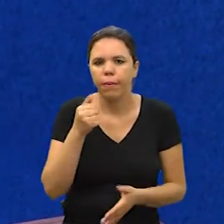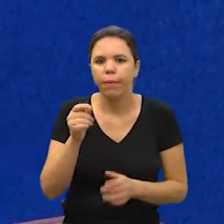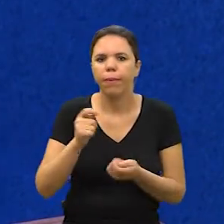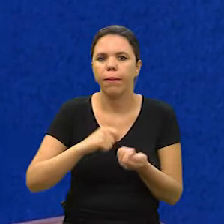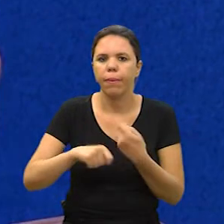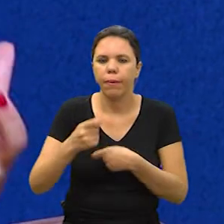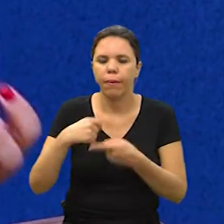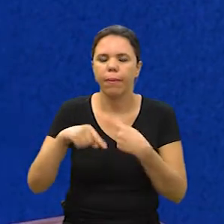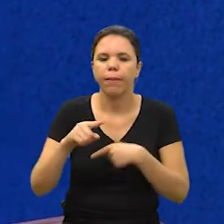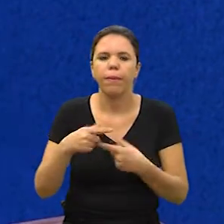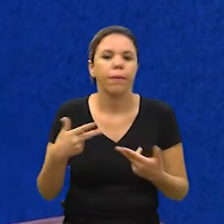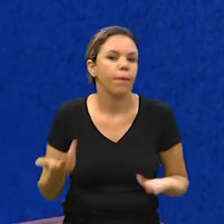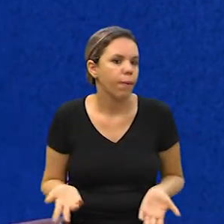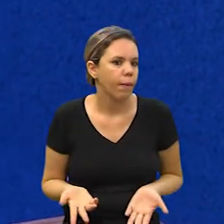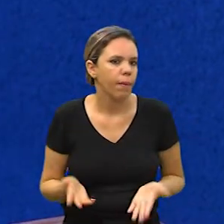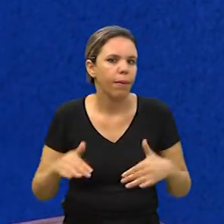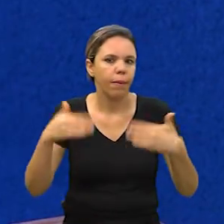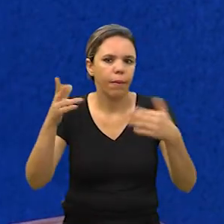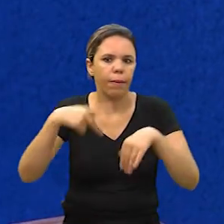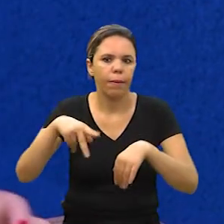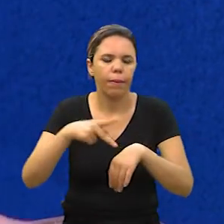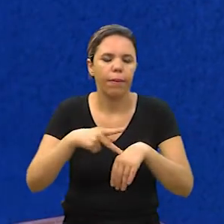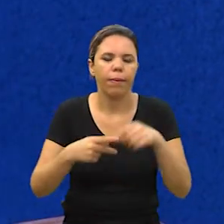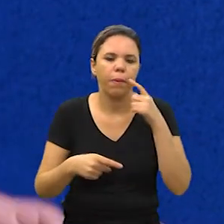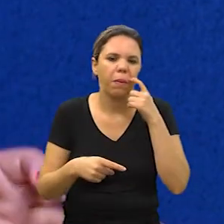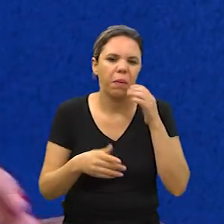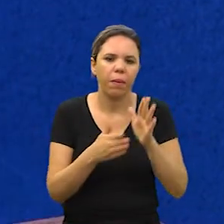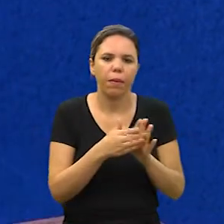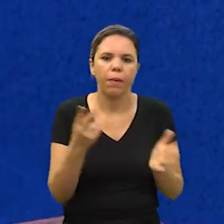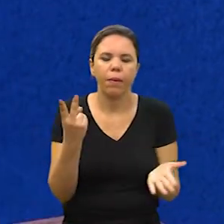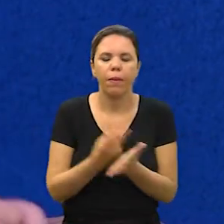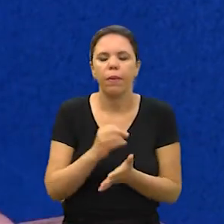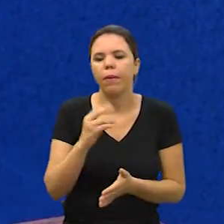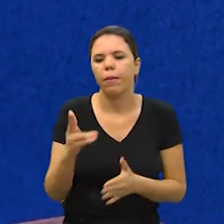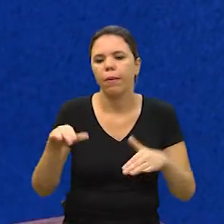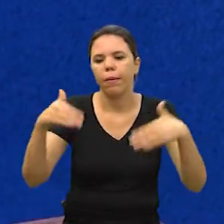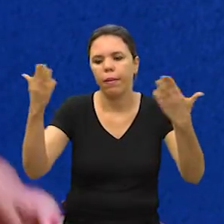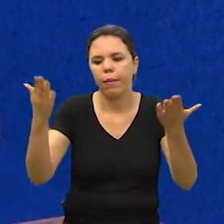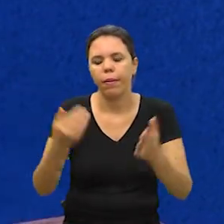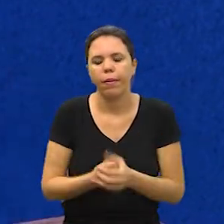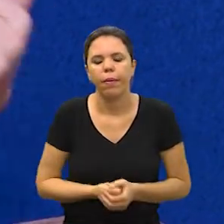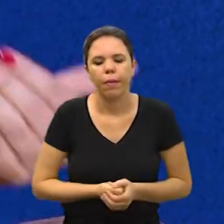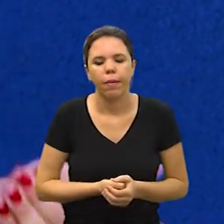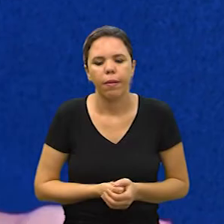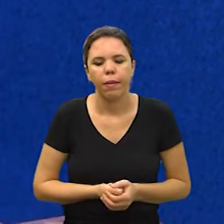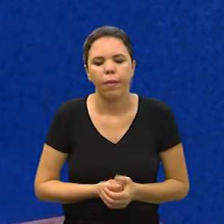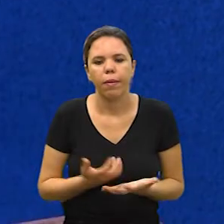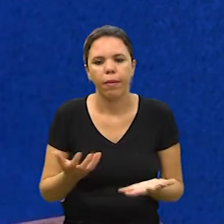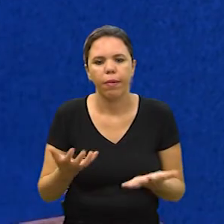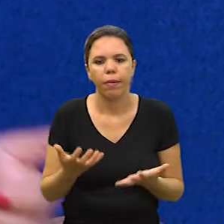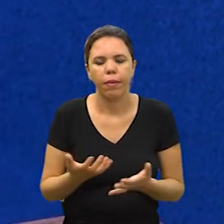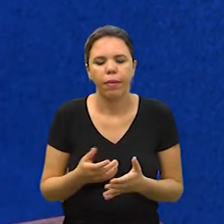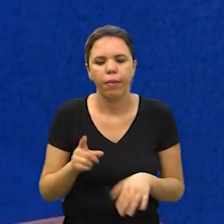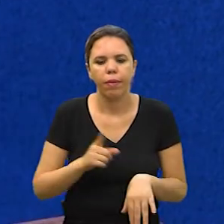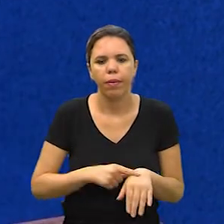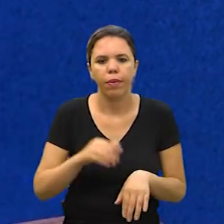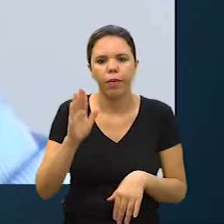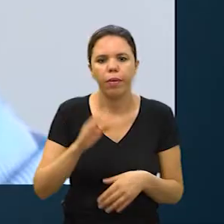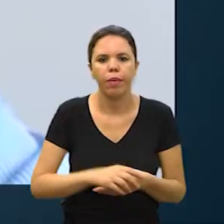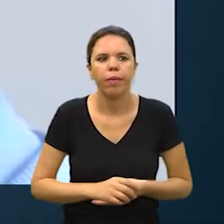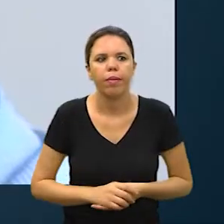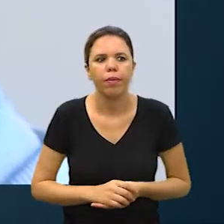maturação, etc. Fora do país, esse período é o mesmo ou fora ele requer um tempo a